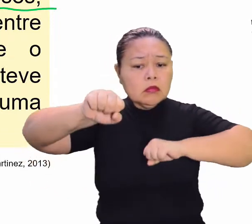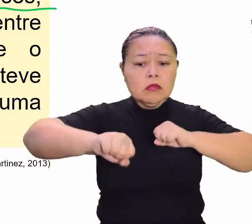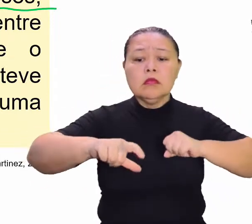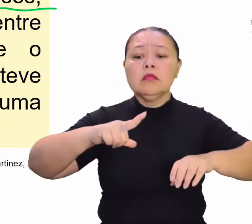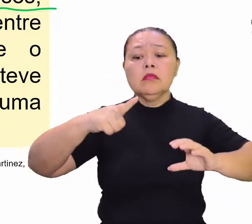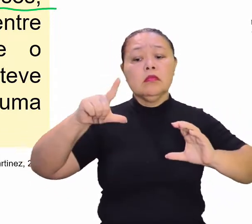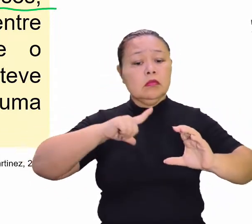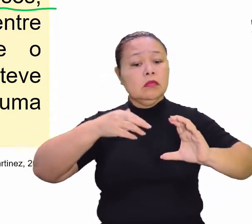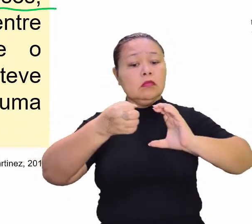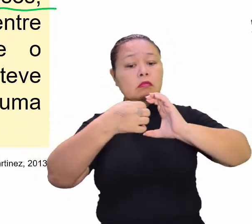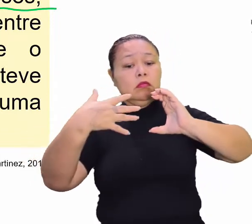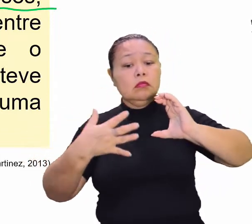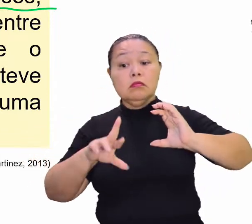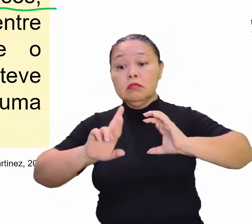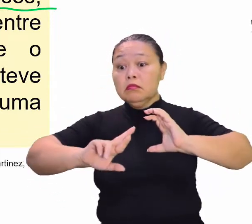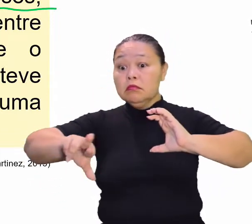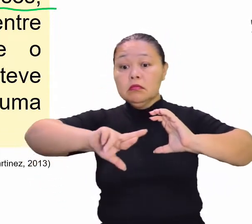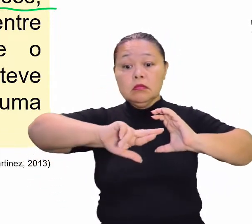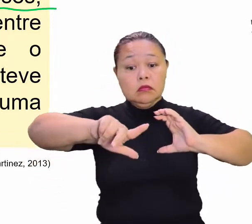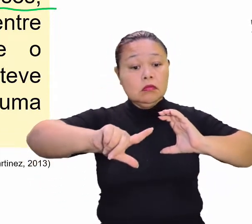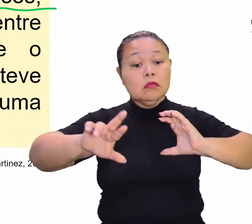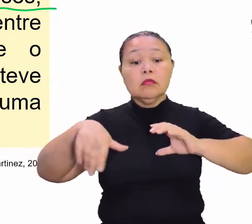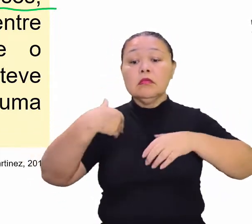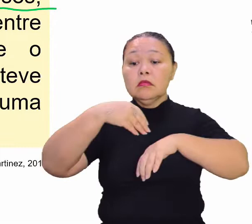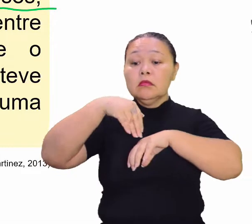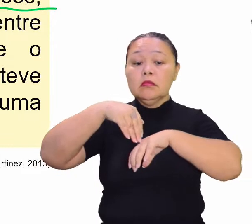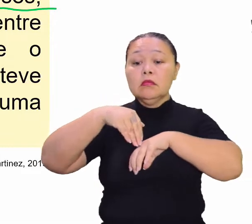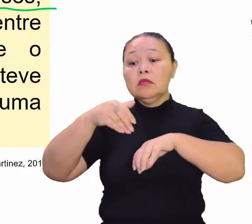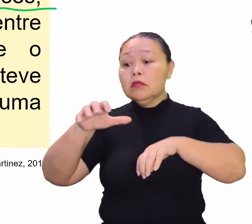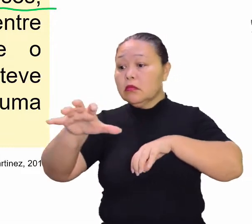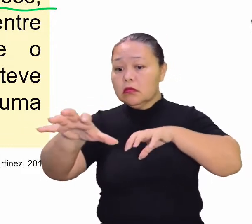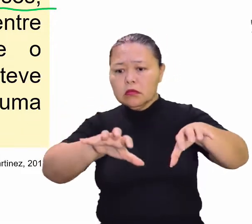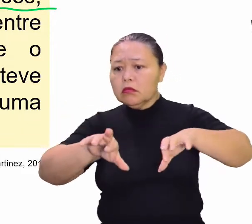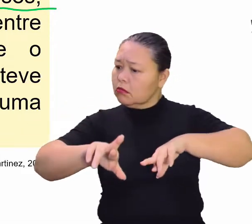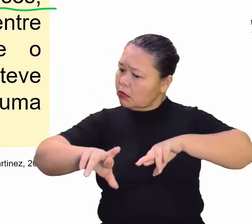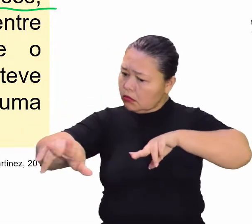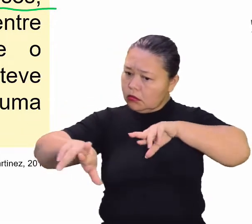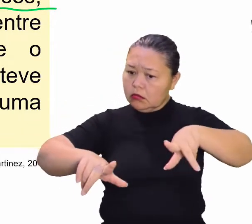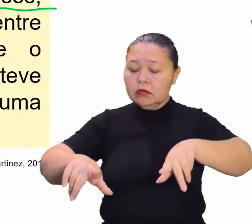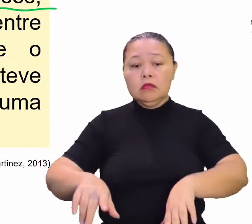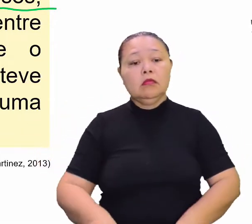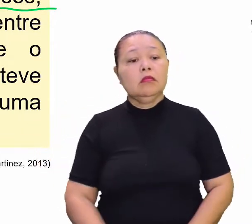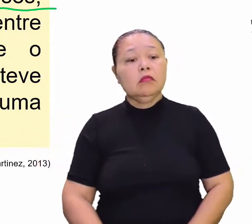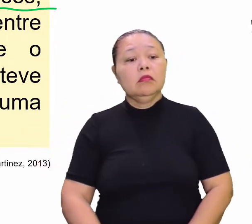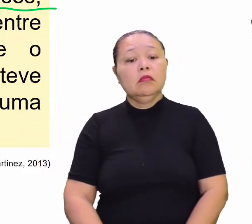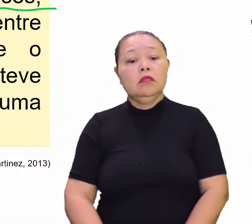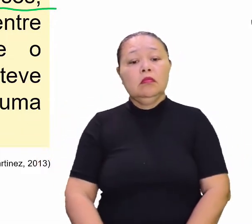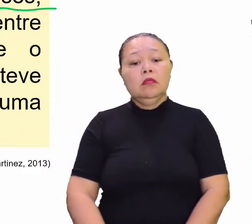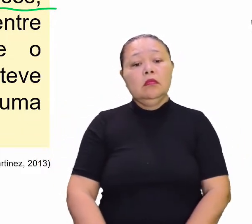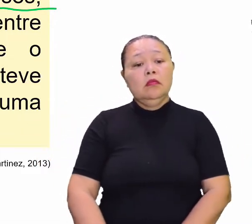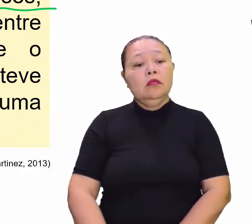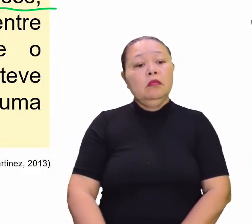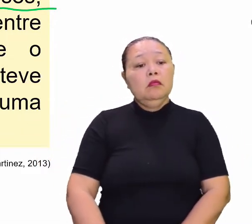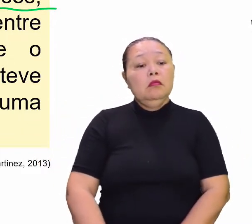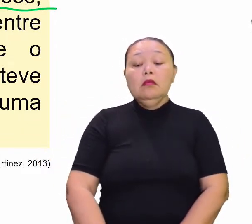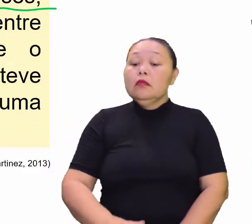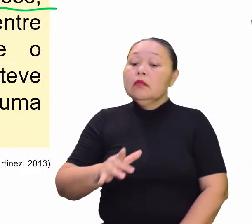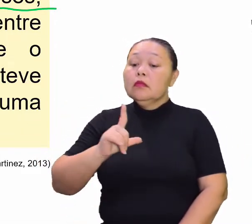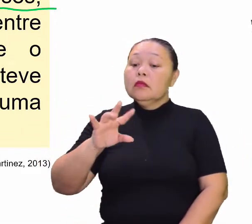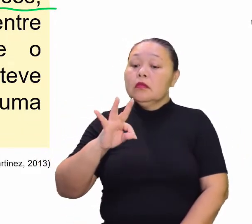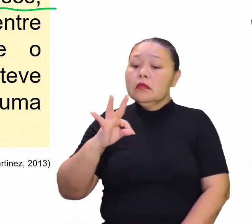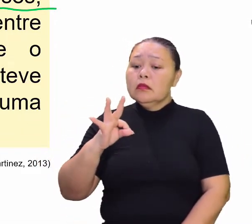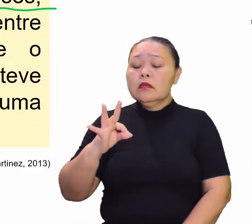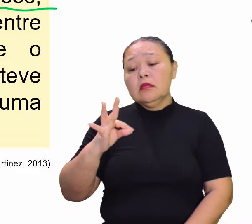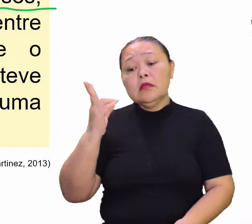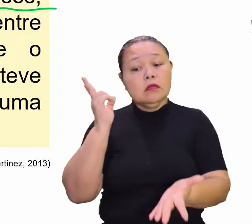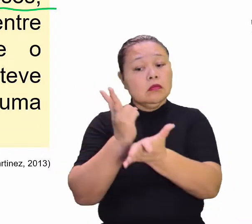colonização teve característica bem diferente de uma região para outra. Exatamente. A gente, nem todas foi